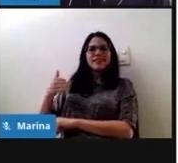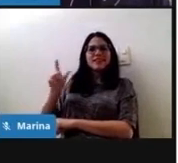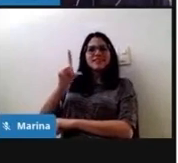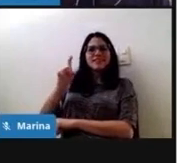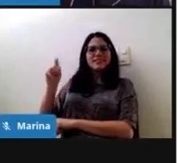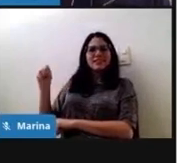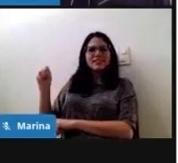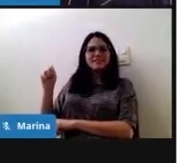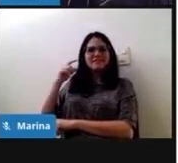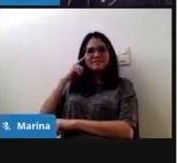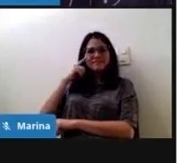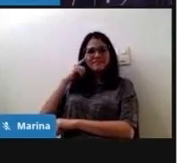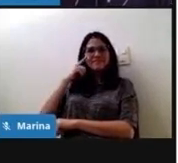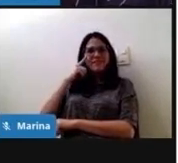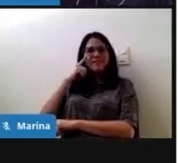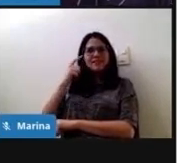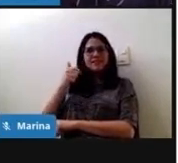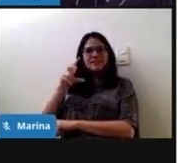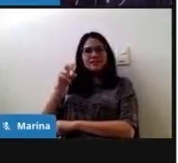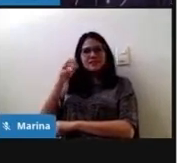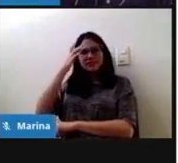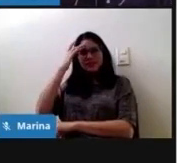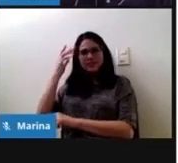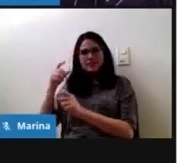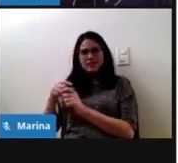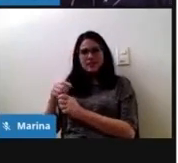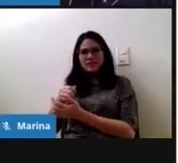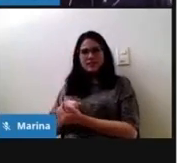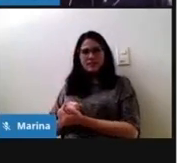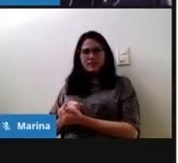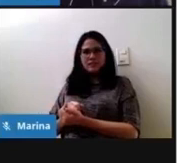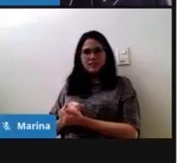está crescendo a população, né, a população está